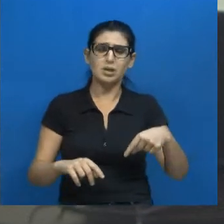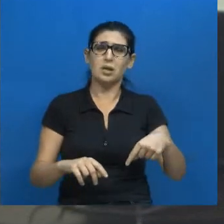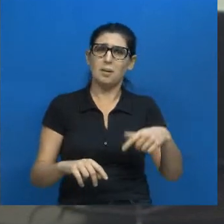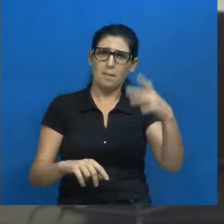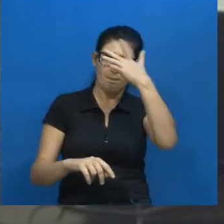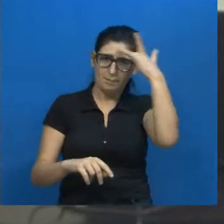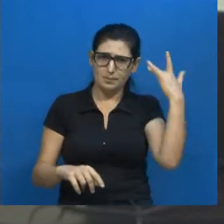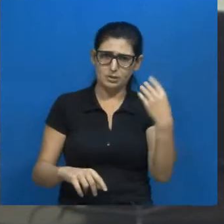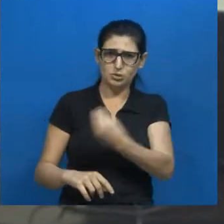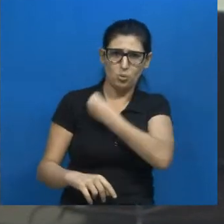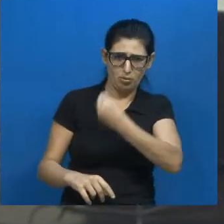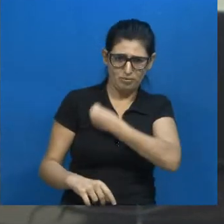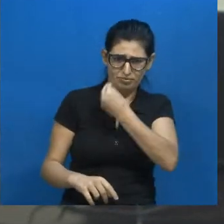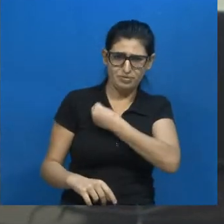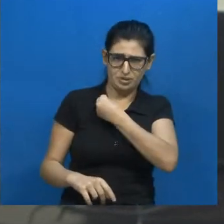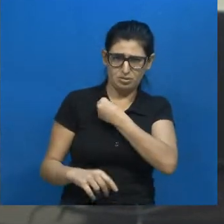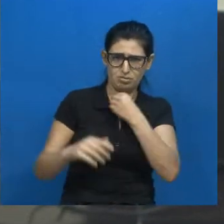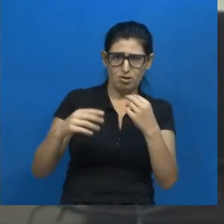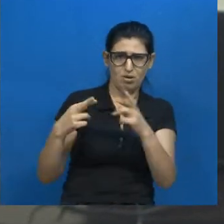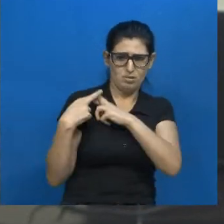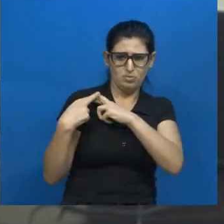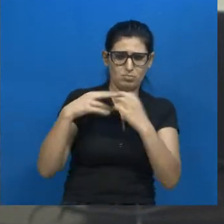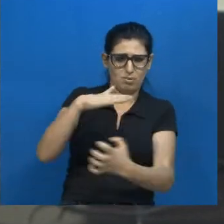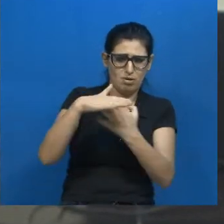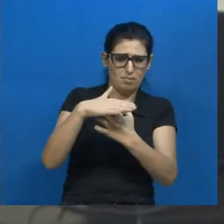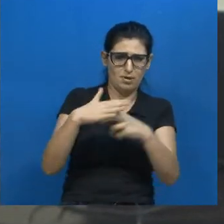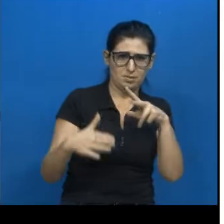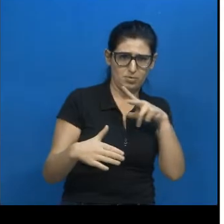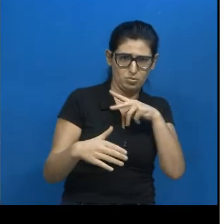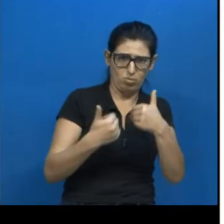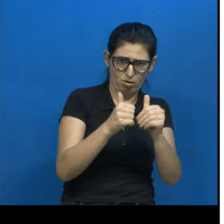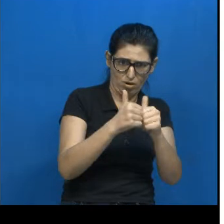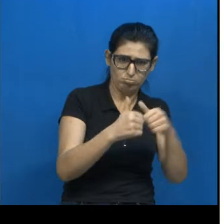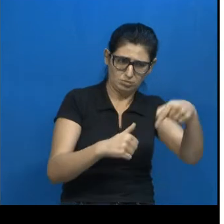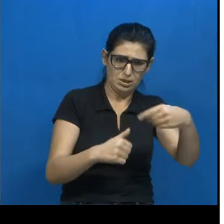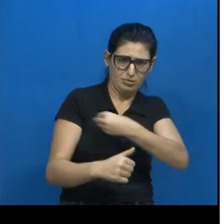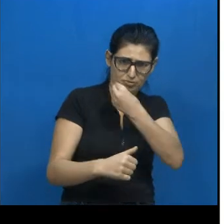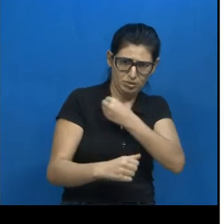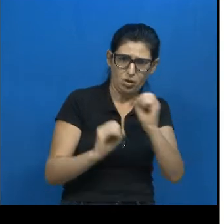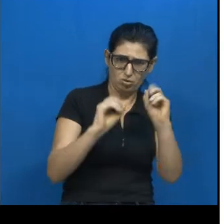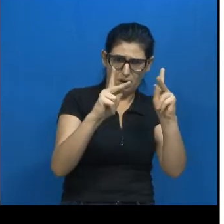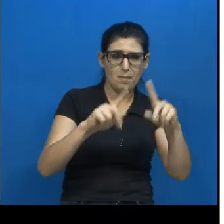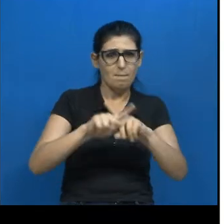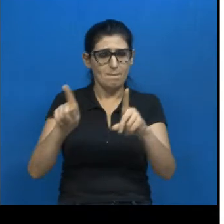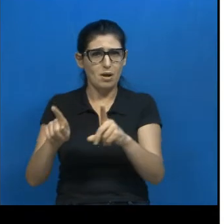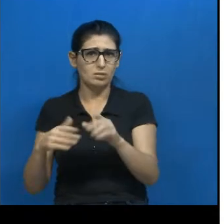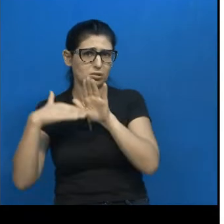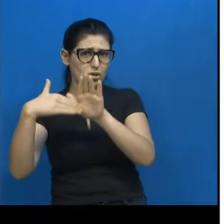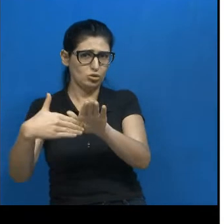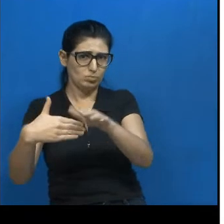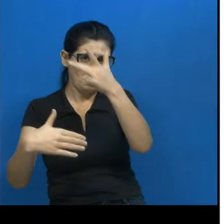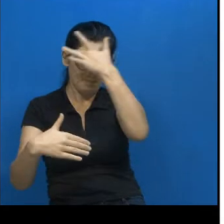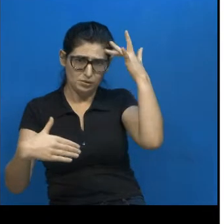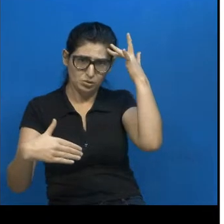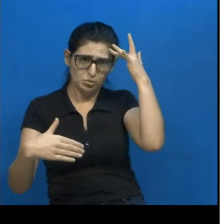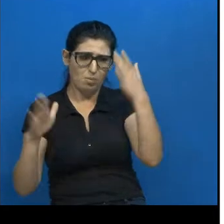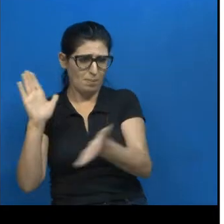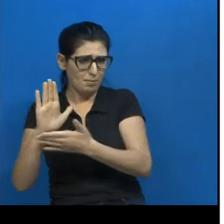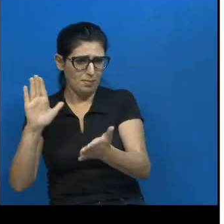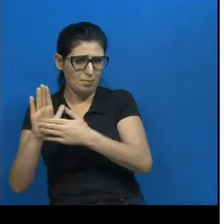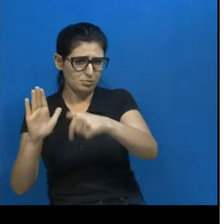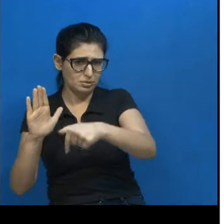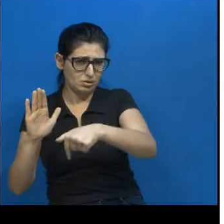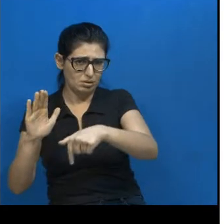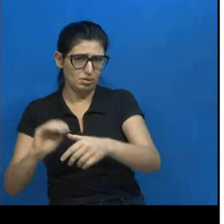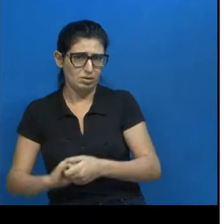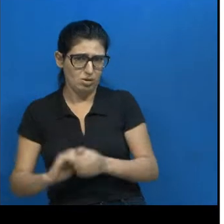gente é população. Então, o que eu estou falando aqui é assim, ó, a linha do Lagoa Azul aqui, ela vai sair lá do Lagoa Azul, ela sai do